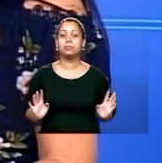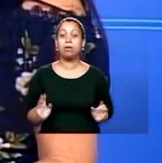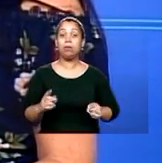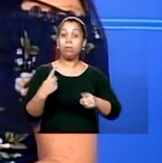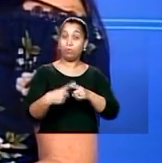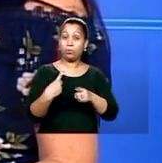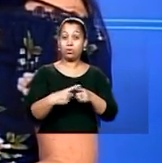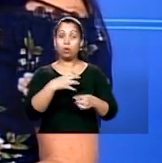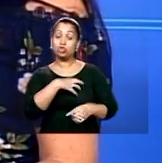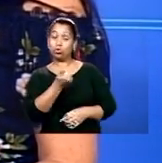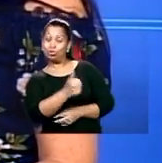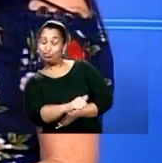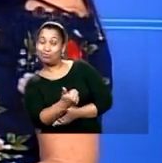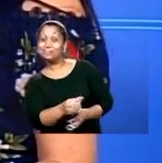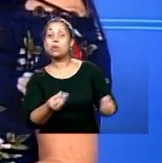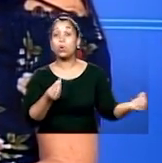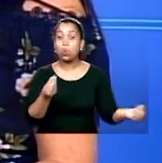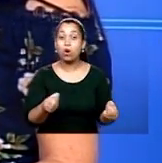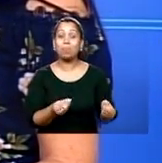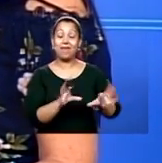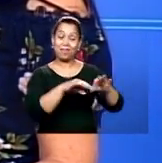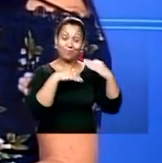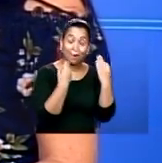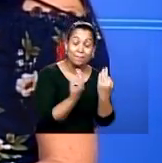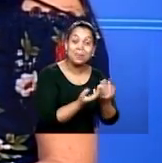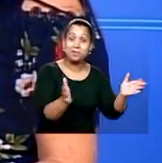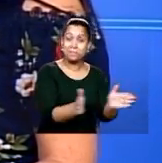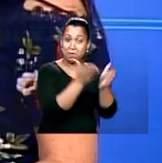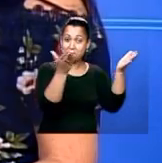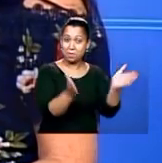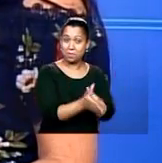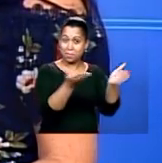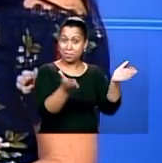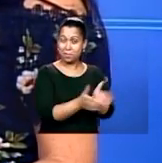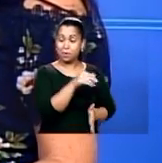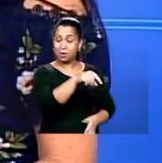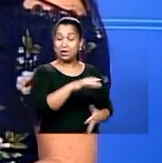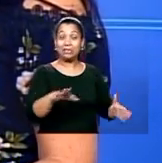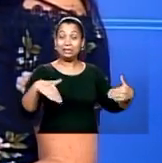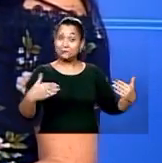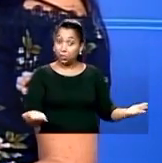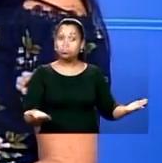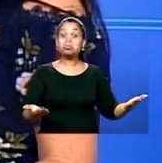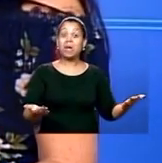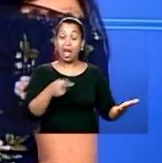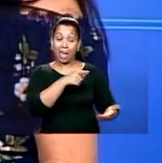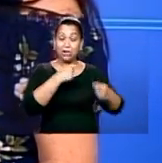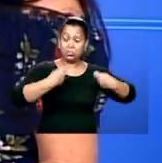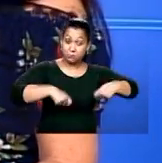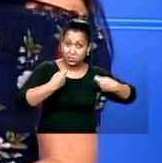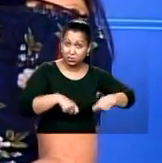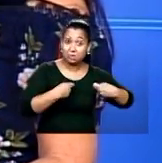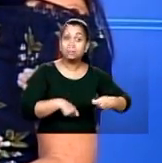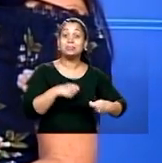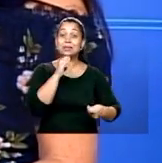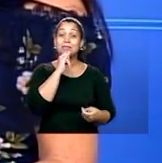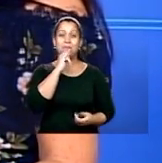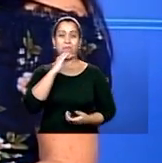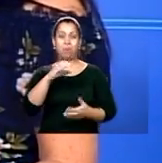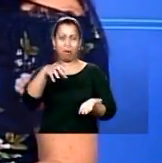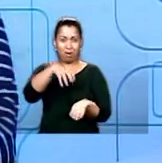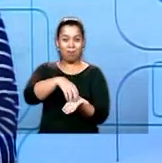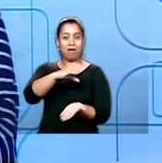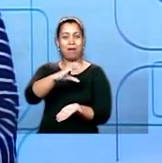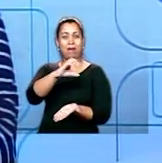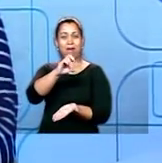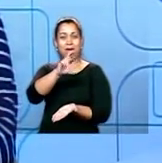de atendimento são famílias em situação de vulnerabilidade. Então, assim, elas precisam ter cadastro único,